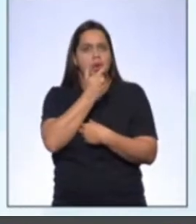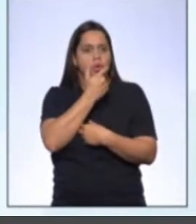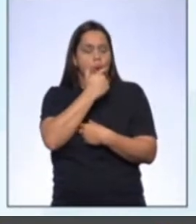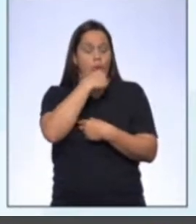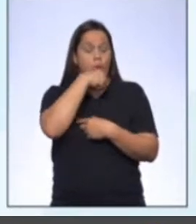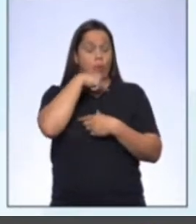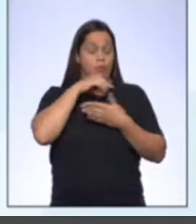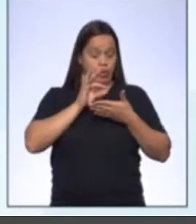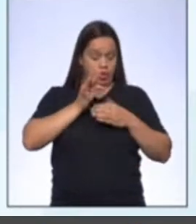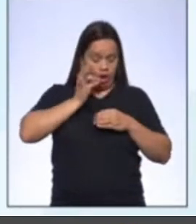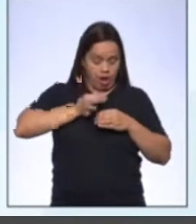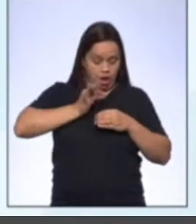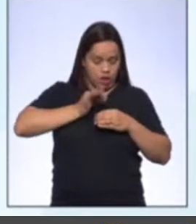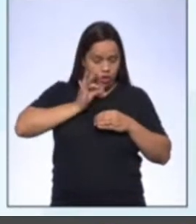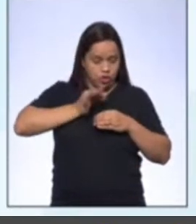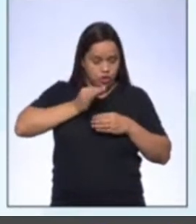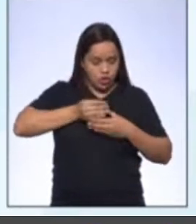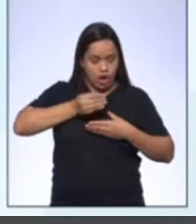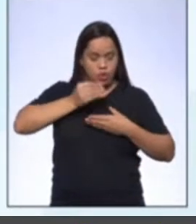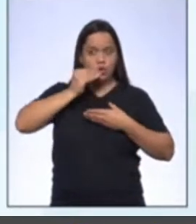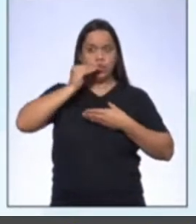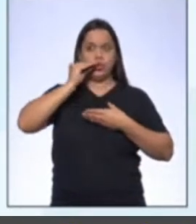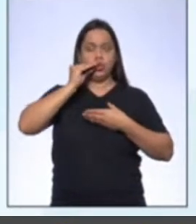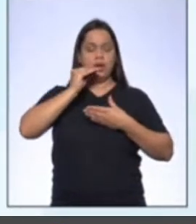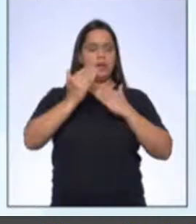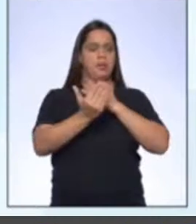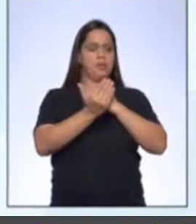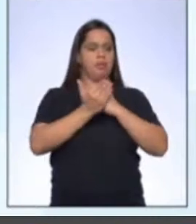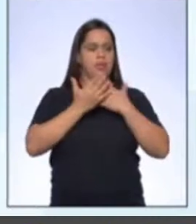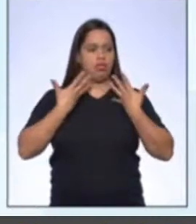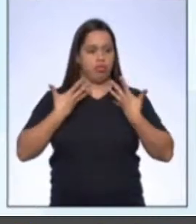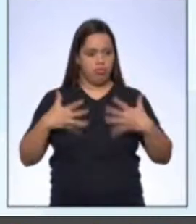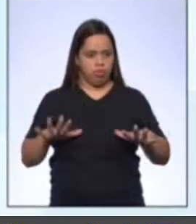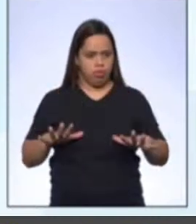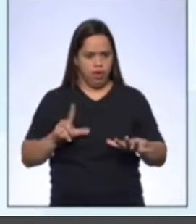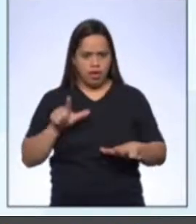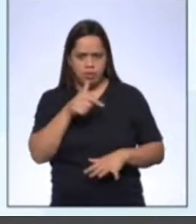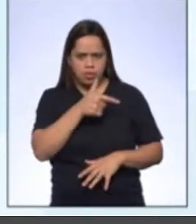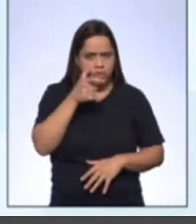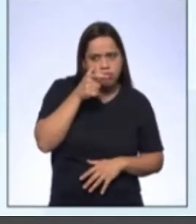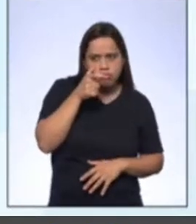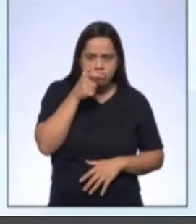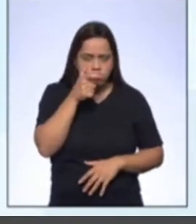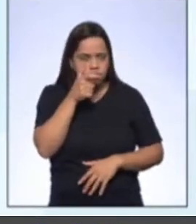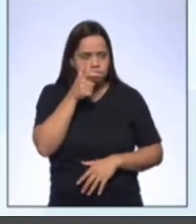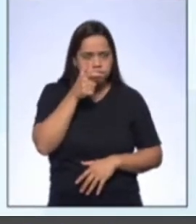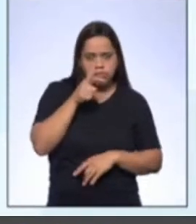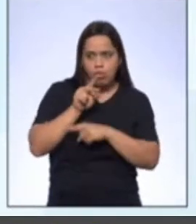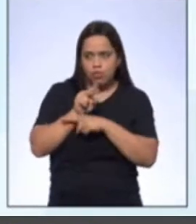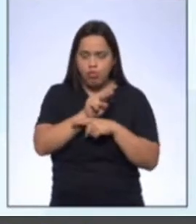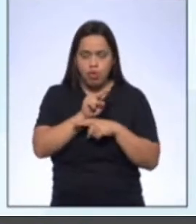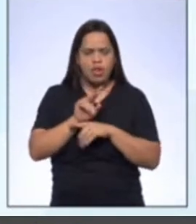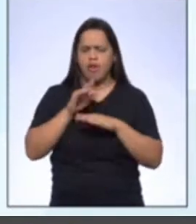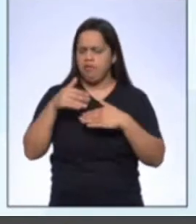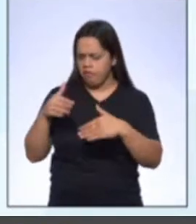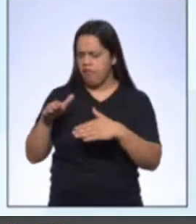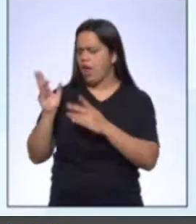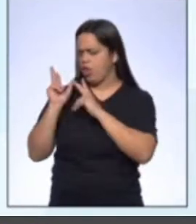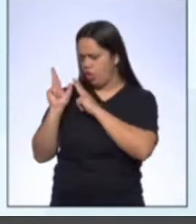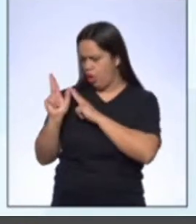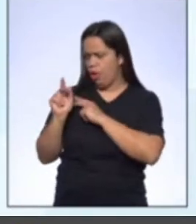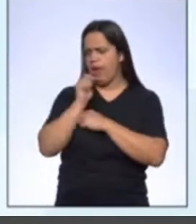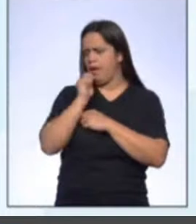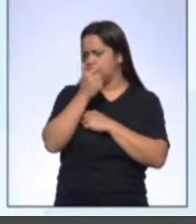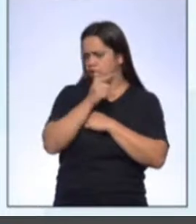de chá e ajudou a me despir. Fico vigiando. Pode dormir sossegado. Por enquanto não apareceu